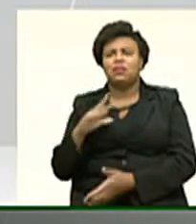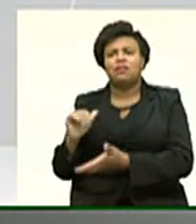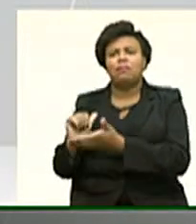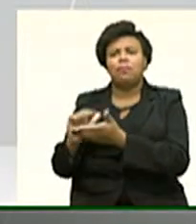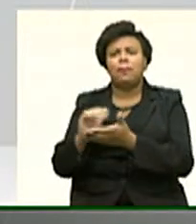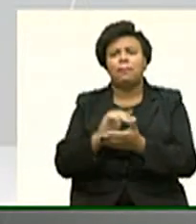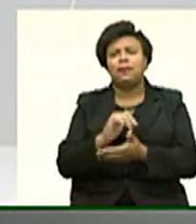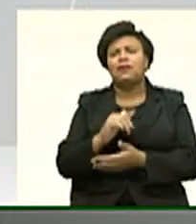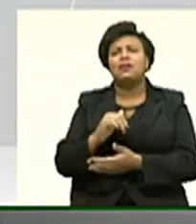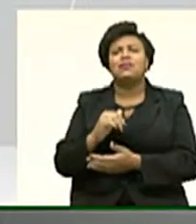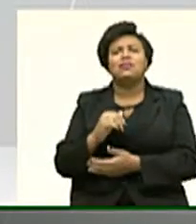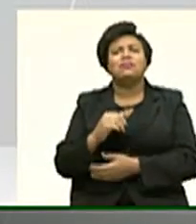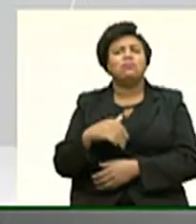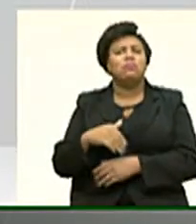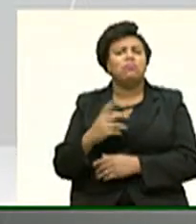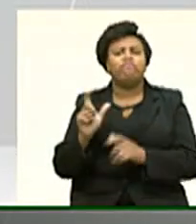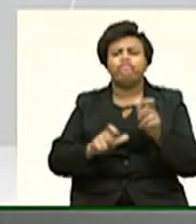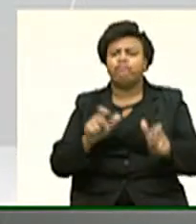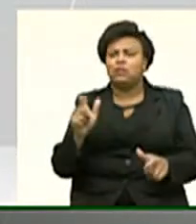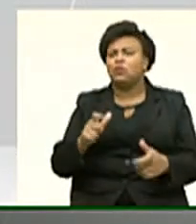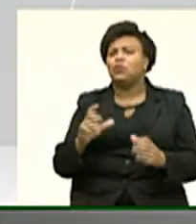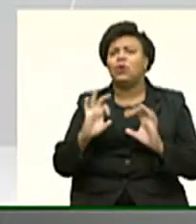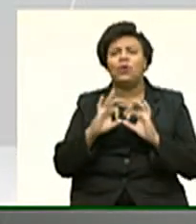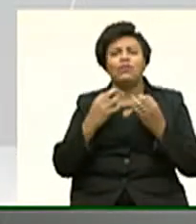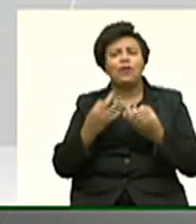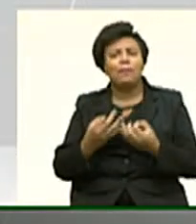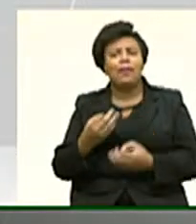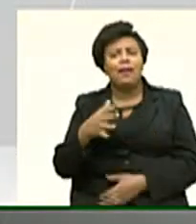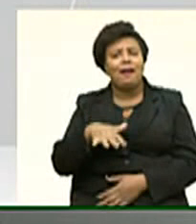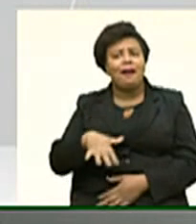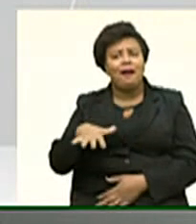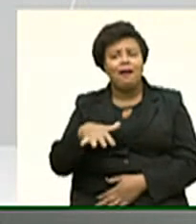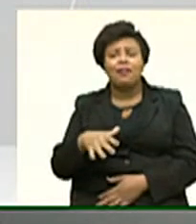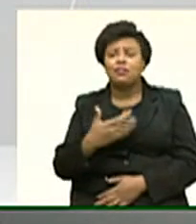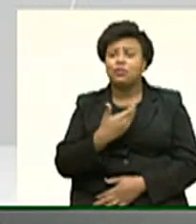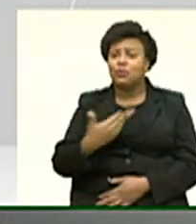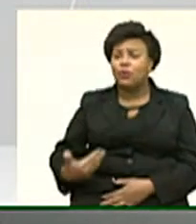centenas de milhares de famílias e outras áreas do governo do Estado.